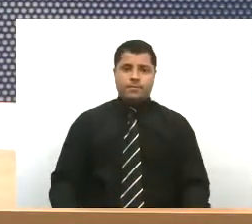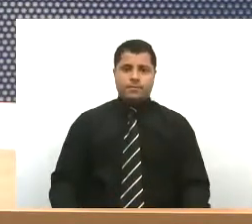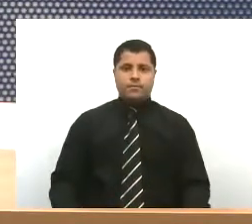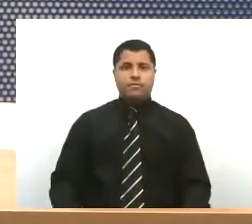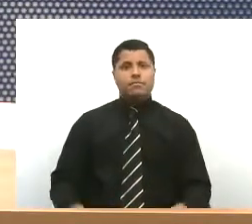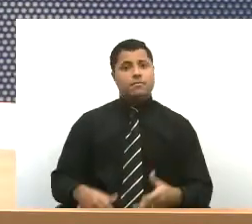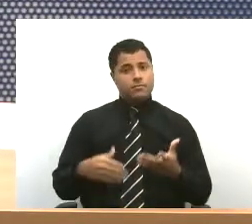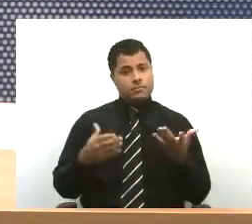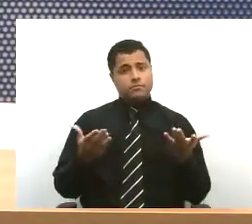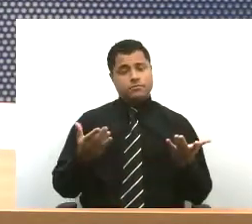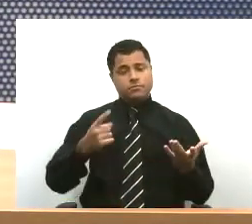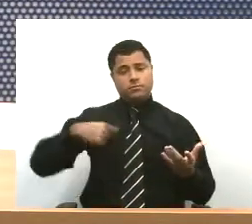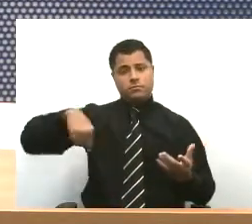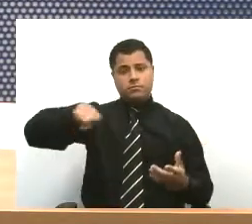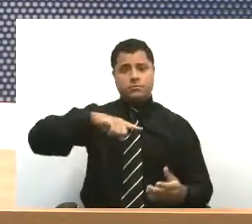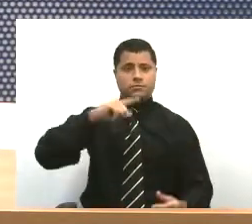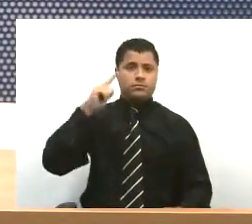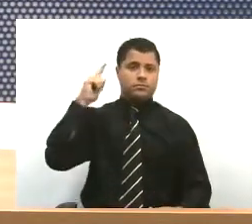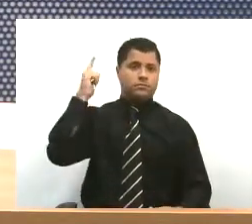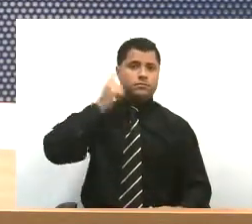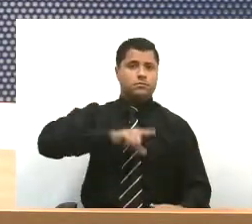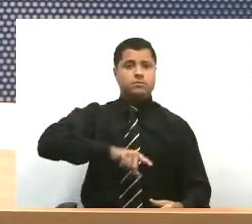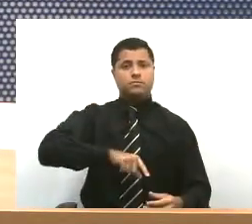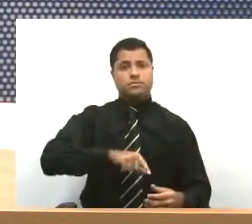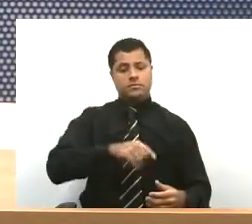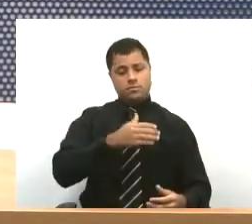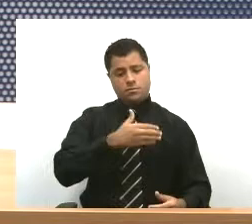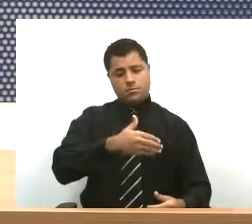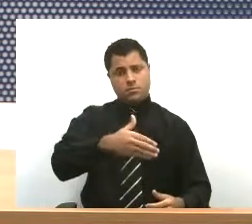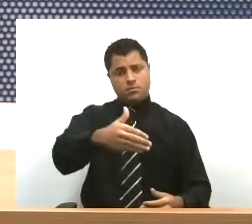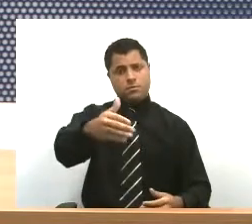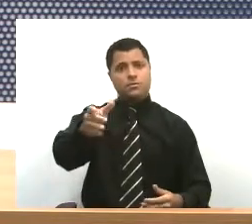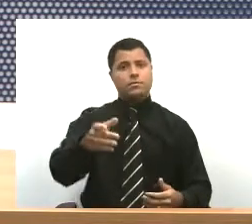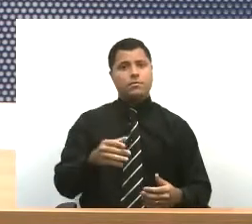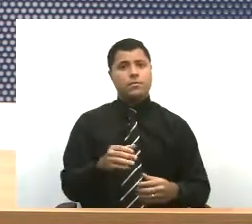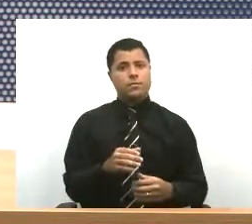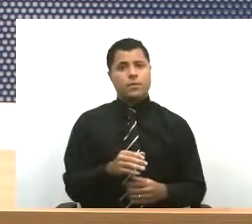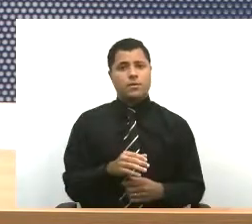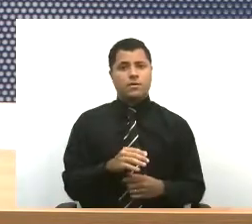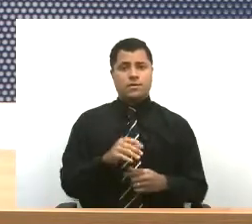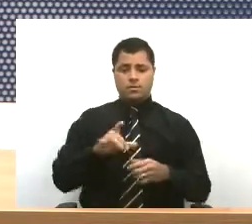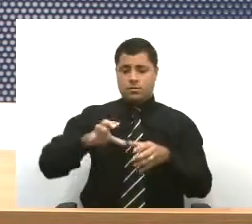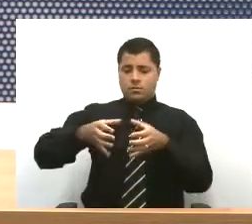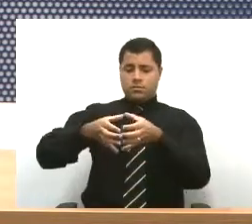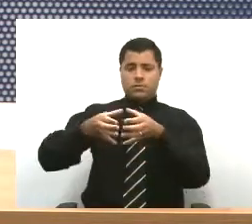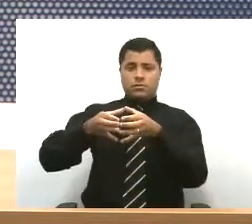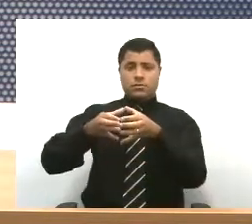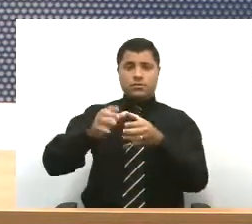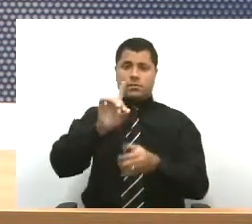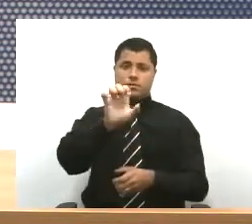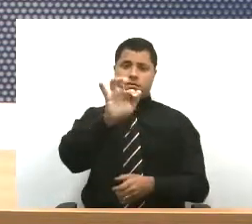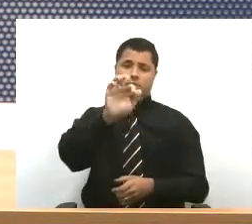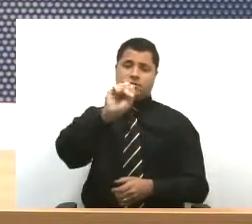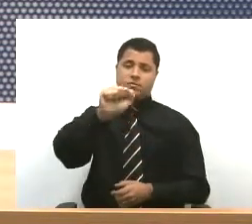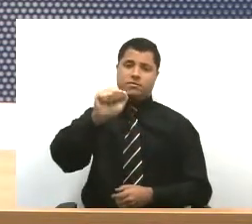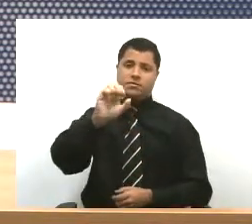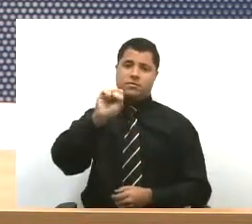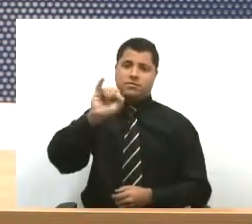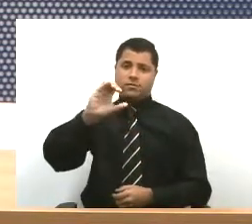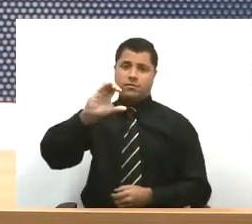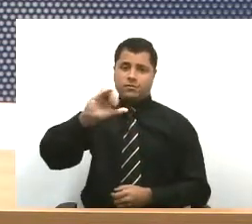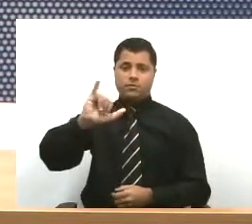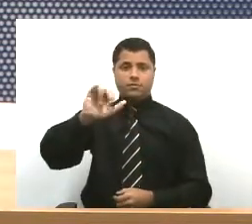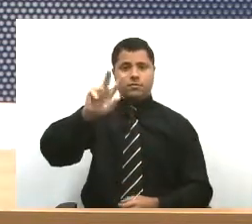E conseguimos, nesse período, qualificar a Defesa Civil graças aos senhores. Os senhores passou